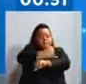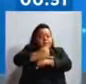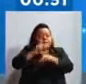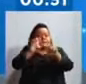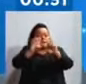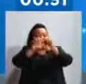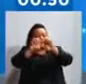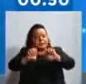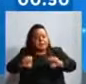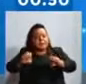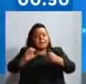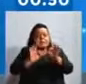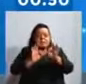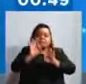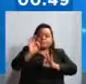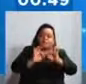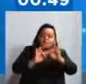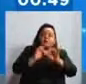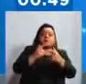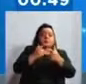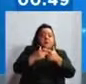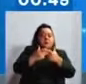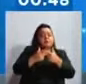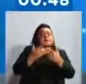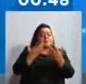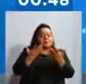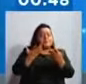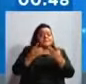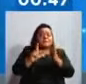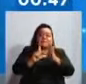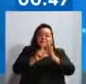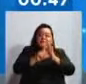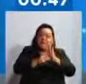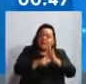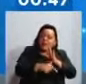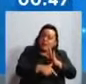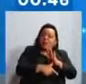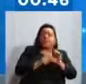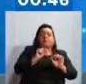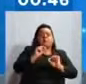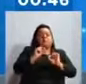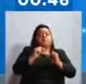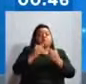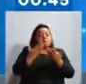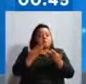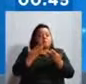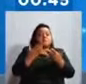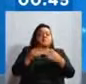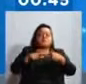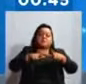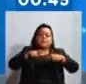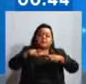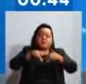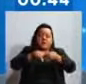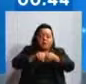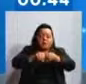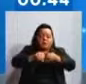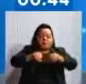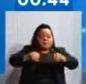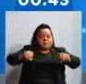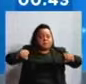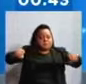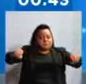muito atrasados. Nós vamos fazer um trabalho de canalizar toda a nossa região